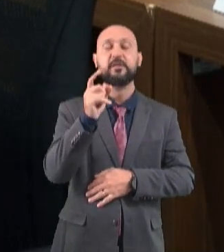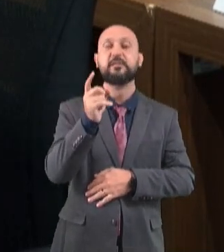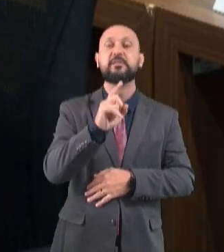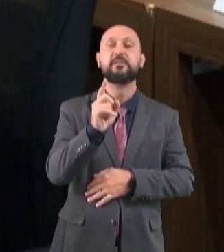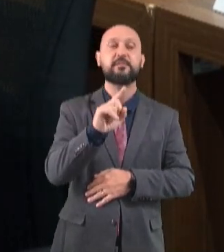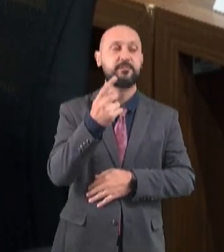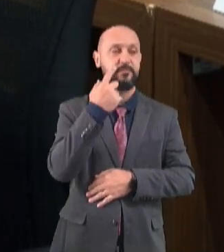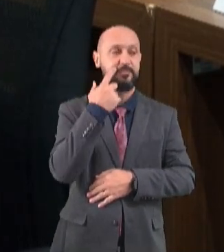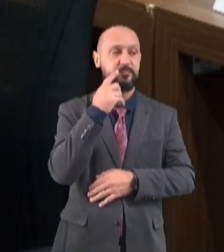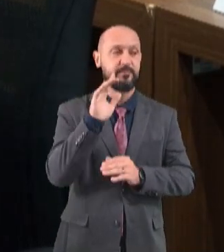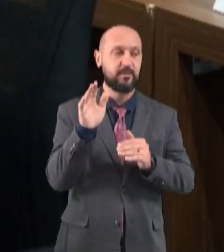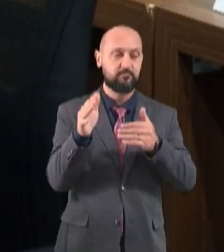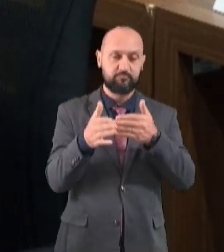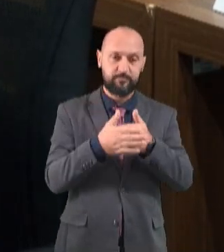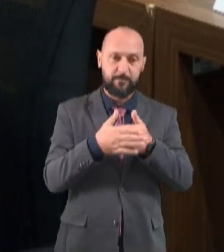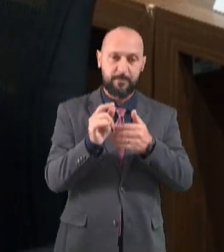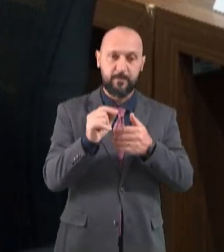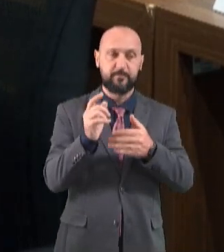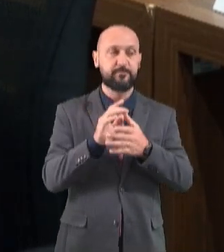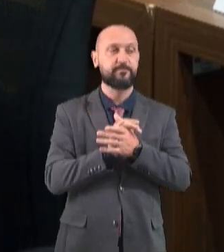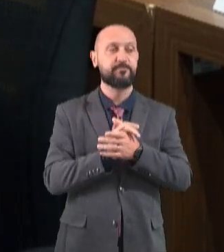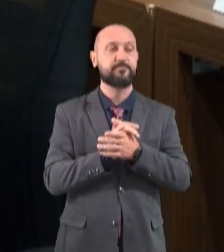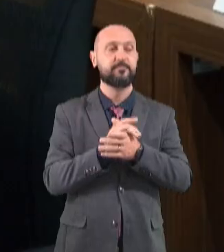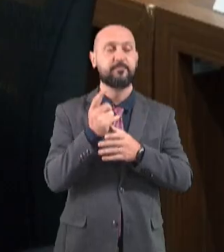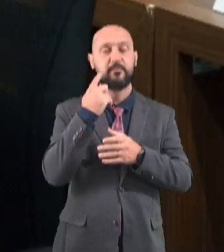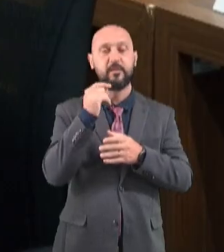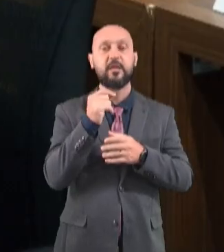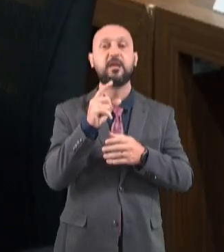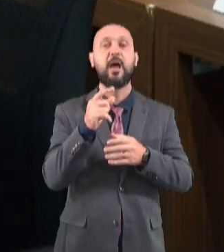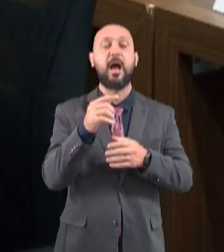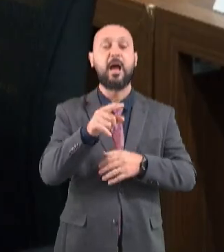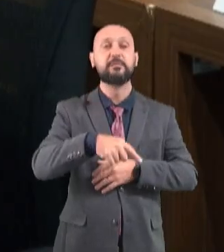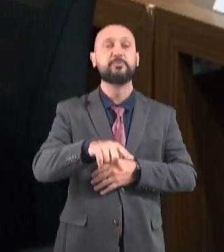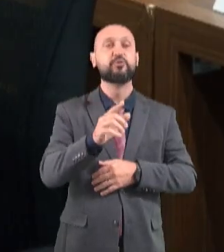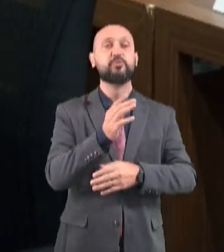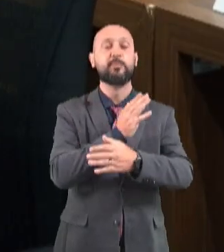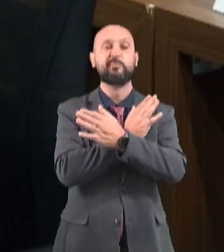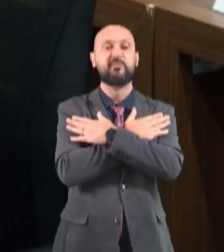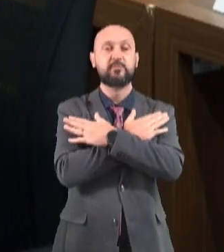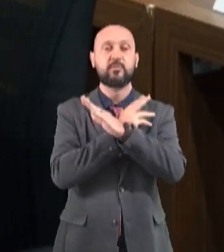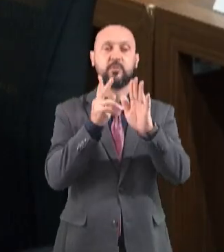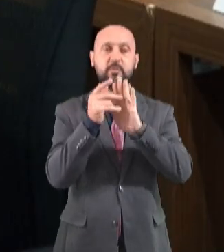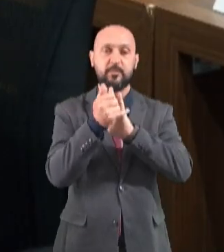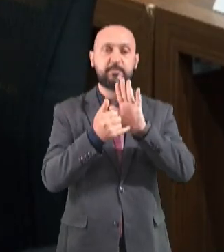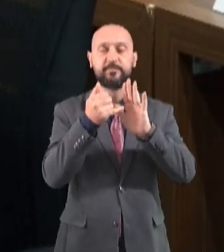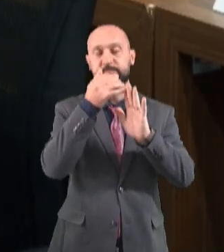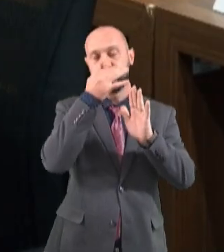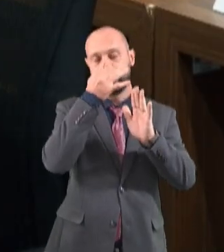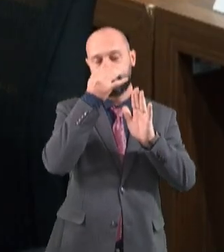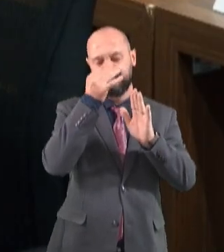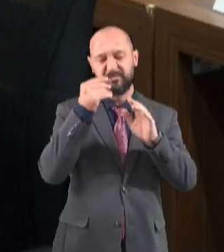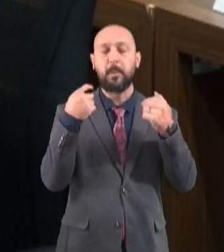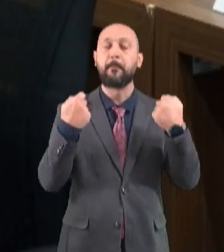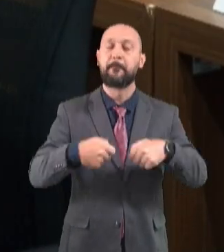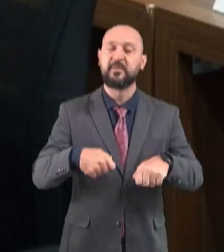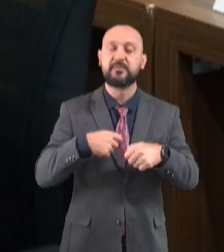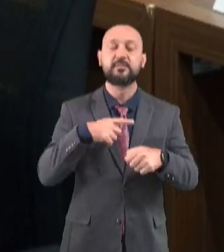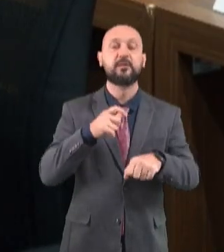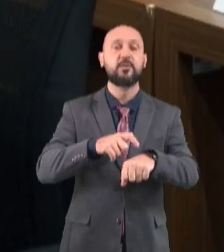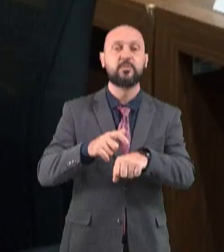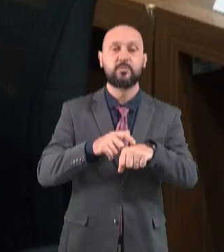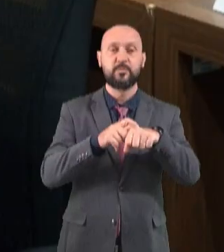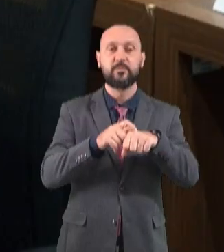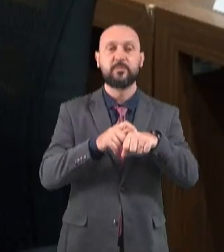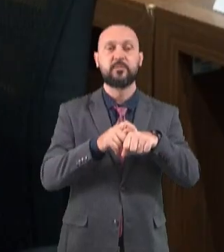não feche a sua empresa, para que não desempregue as pessoas. Então, eu acho que o projeto é de extrema necessidade do